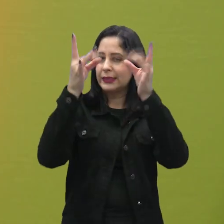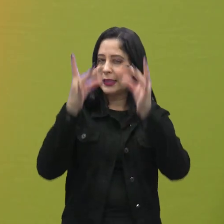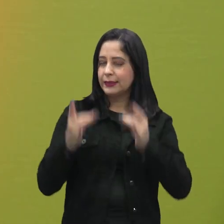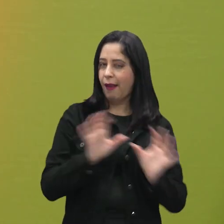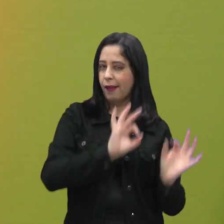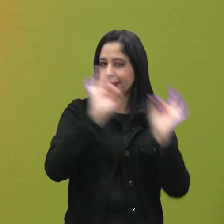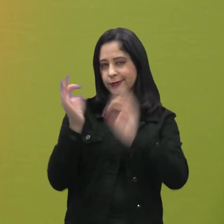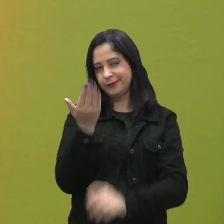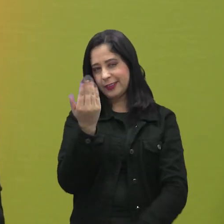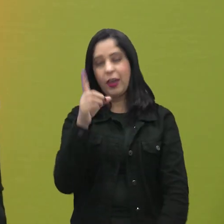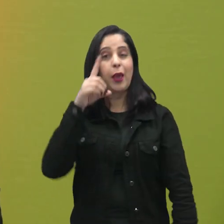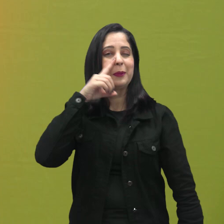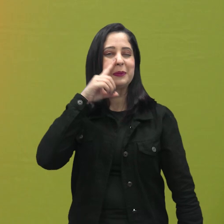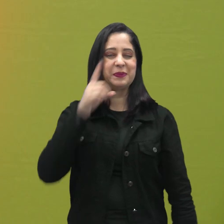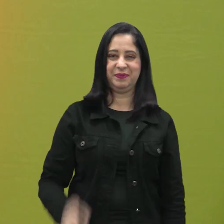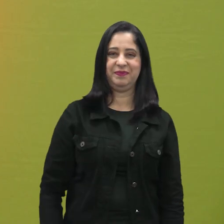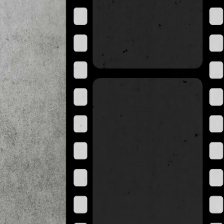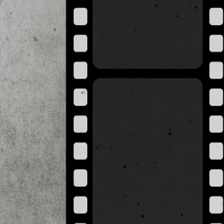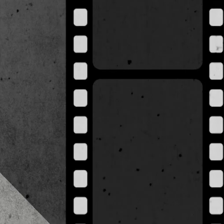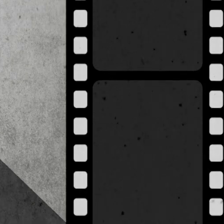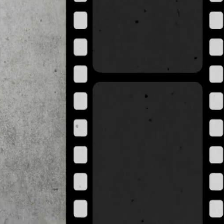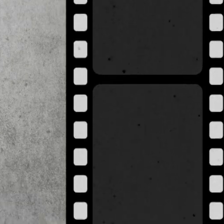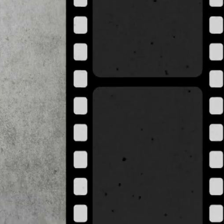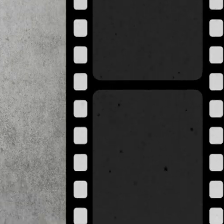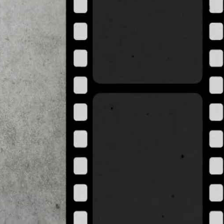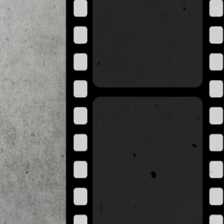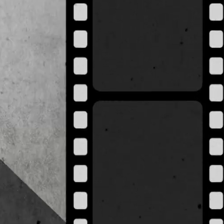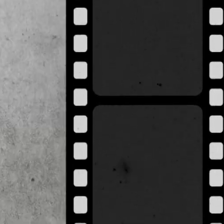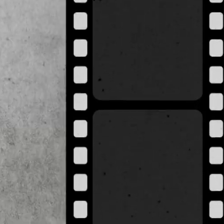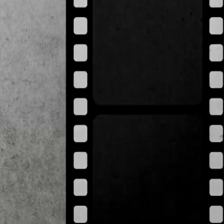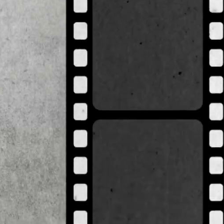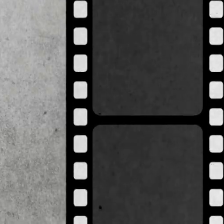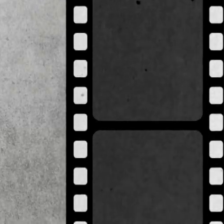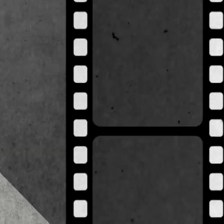conferir mais detalhes com a Dani Rivas.